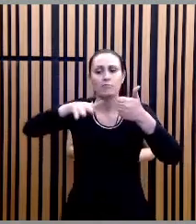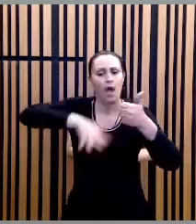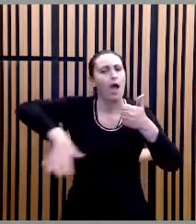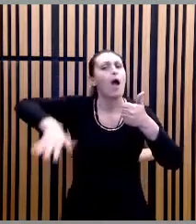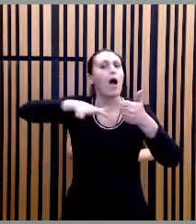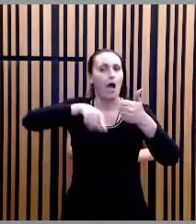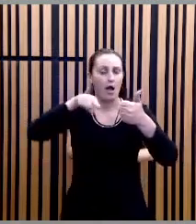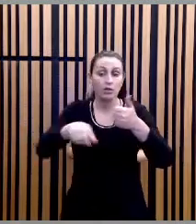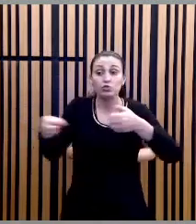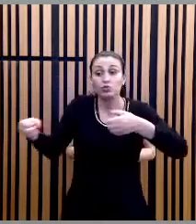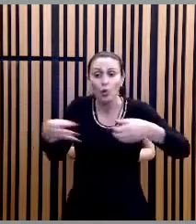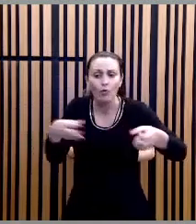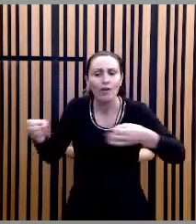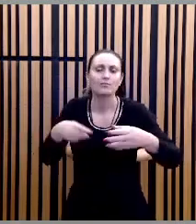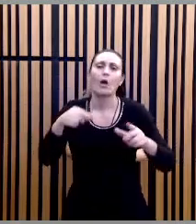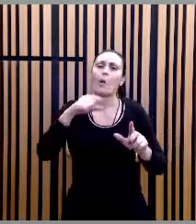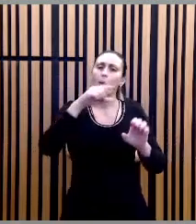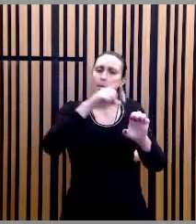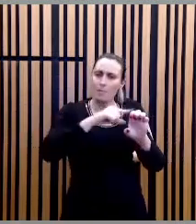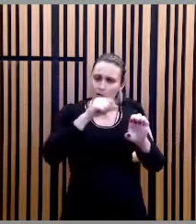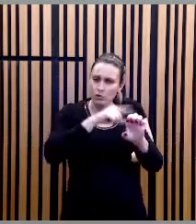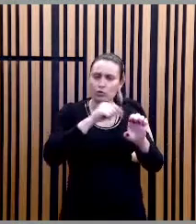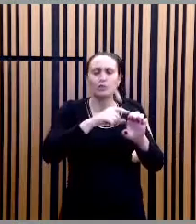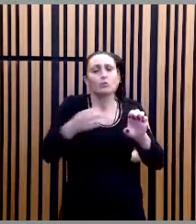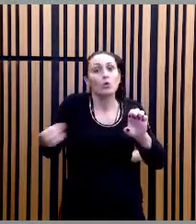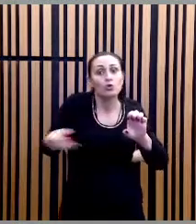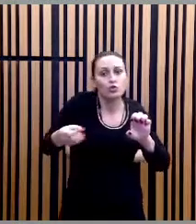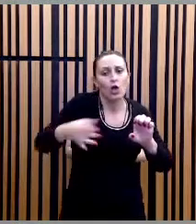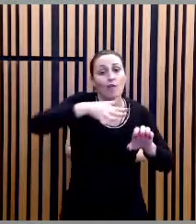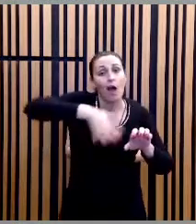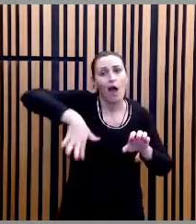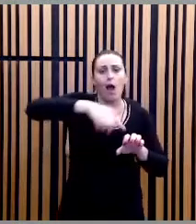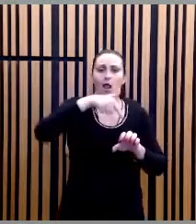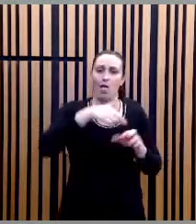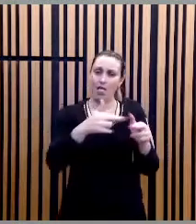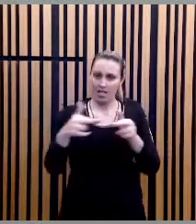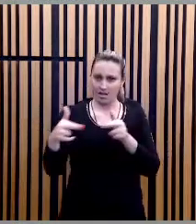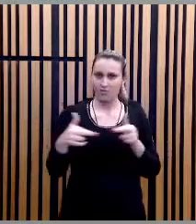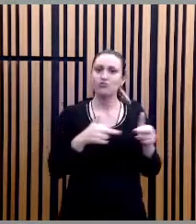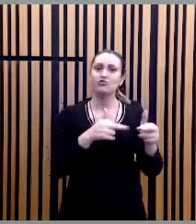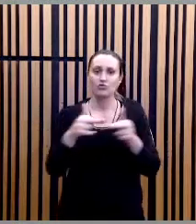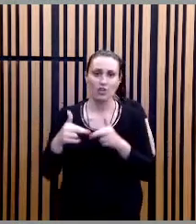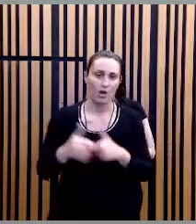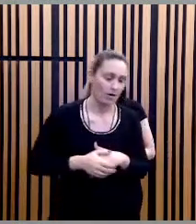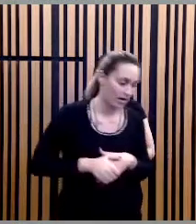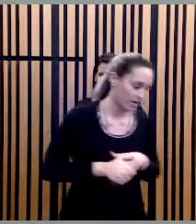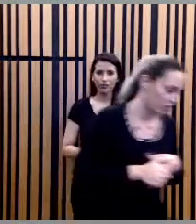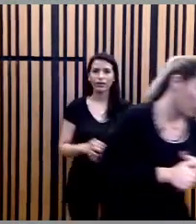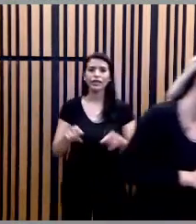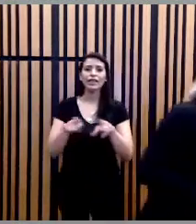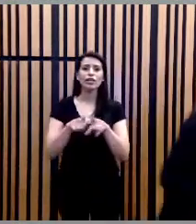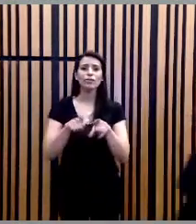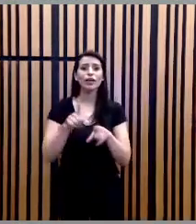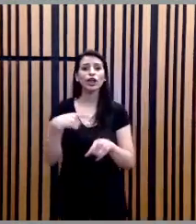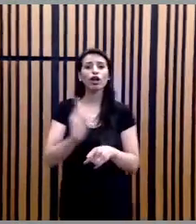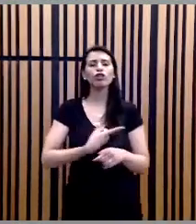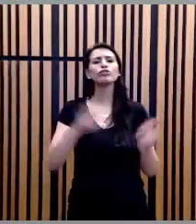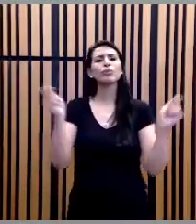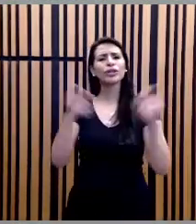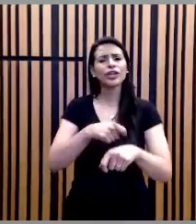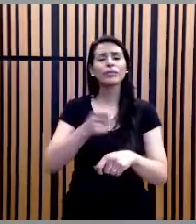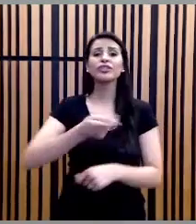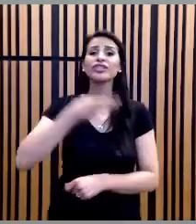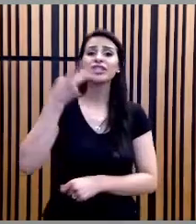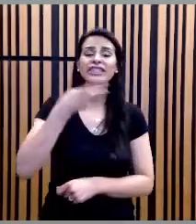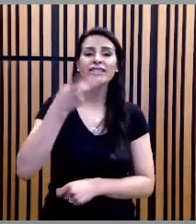de inovação e empreendedorismo aqui da nossa região, e também podemos dizer que nós somos um dos